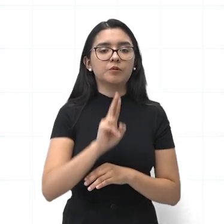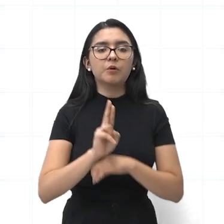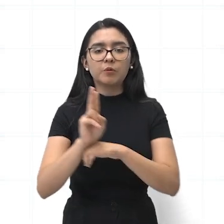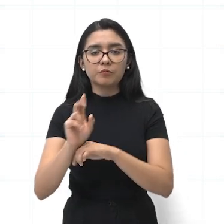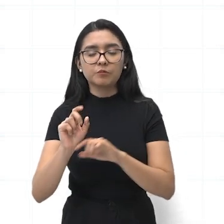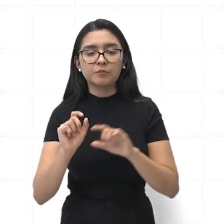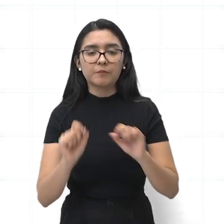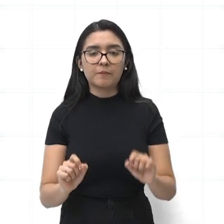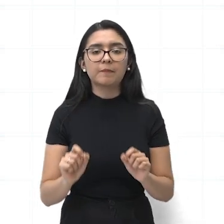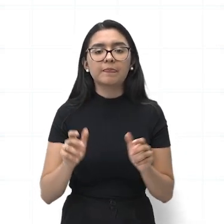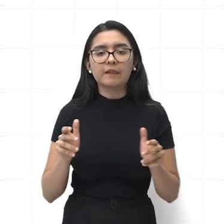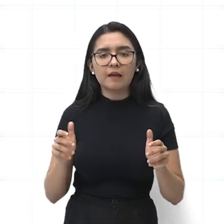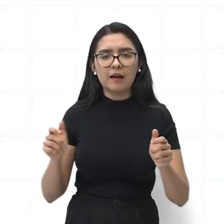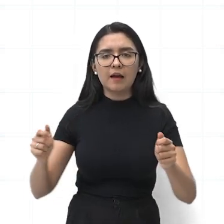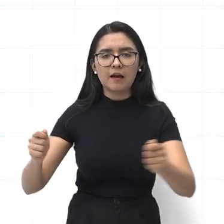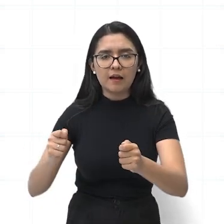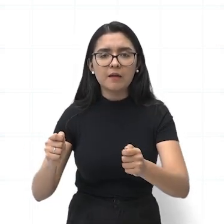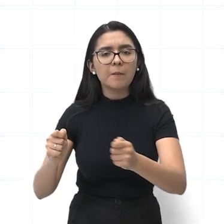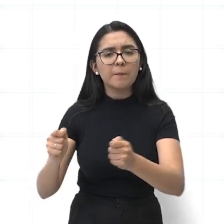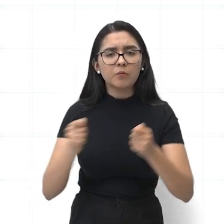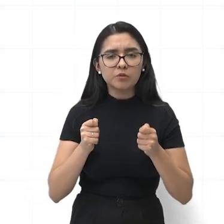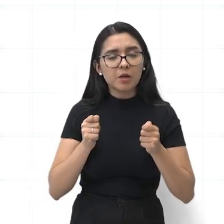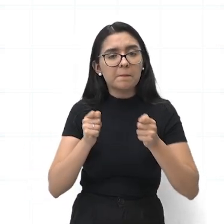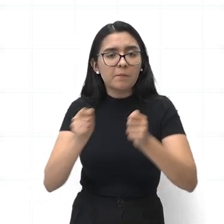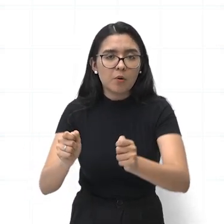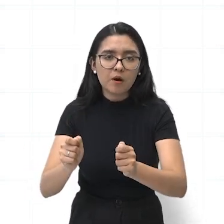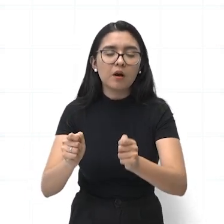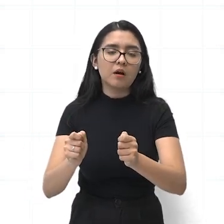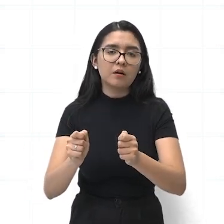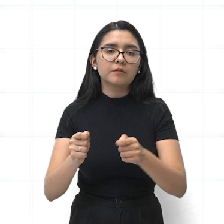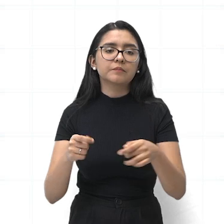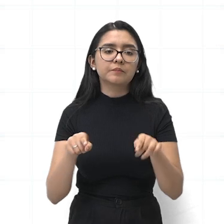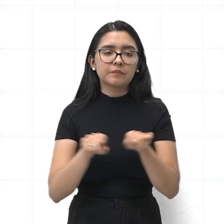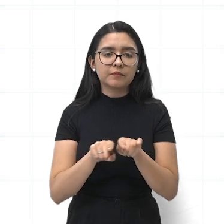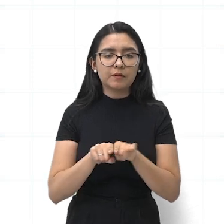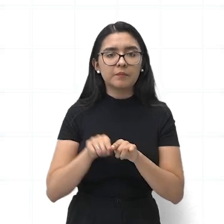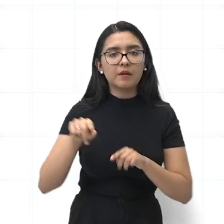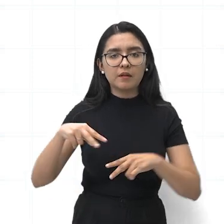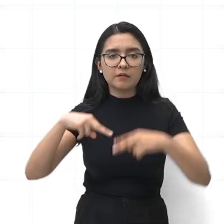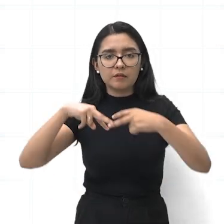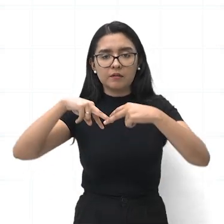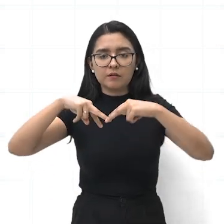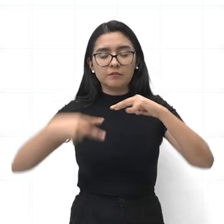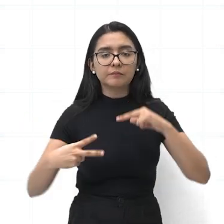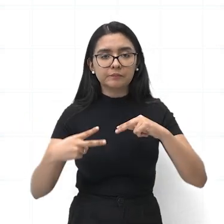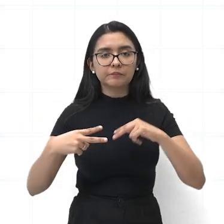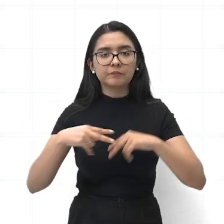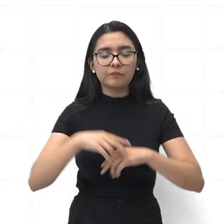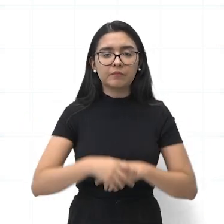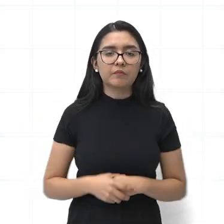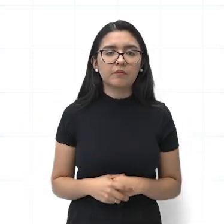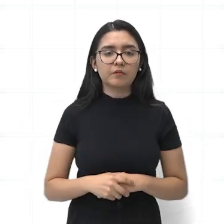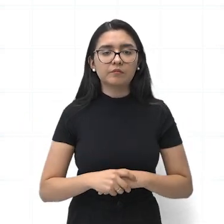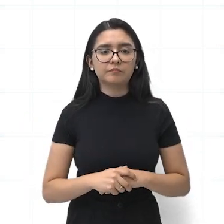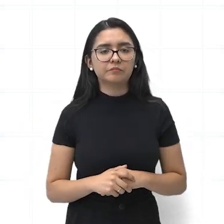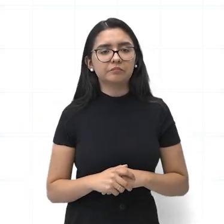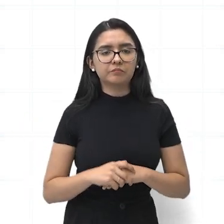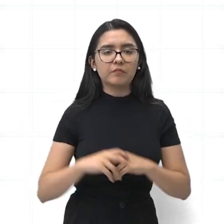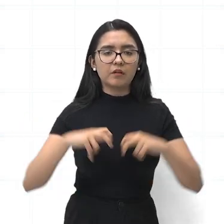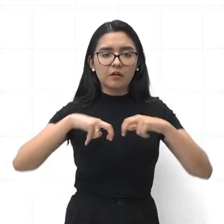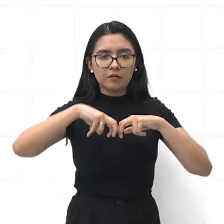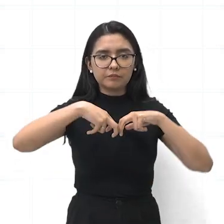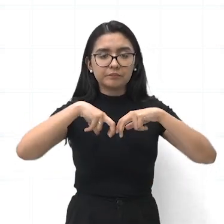recursos como agarrar, puxar, empurrar, desequilibrar e projetar o lutador. E